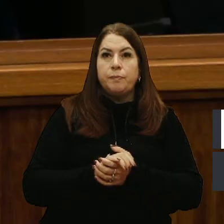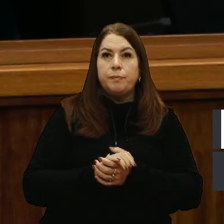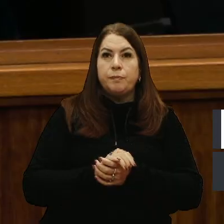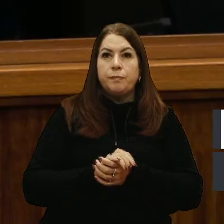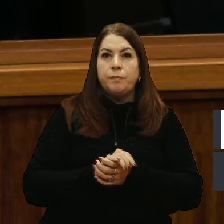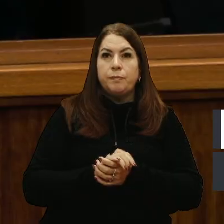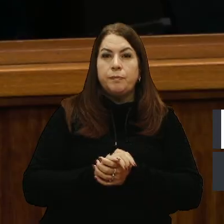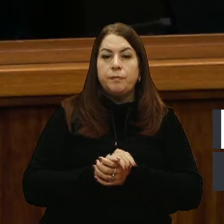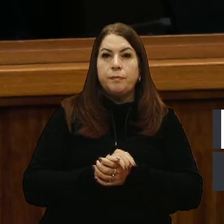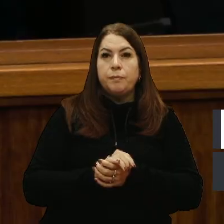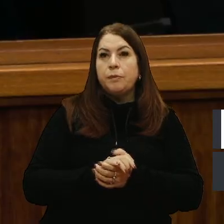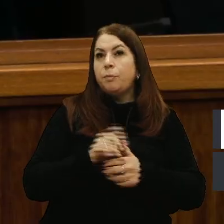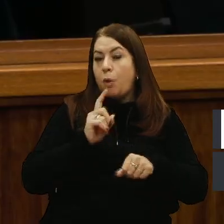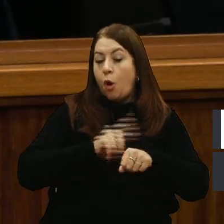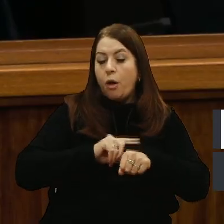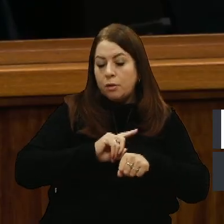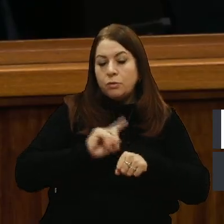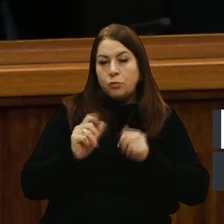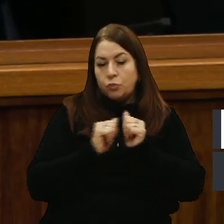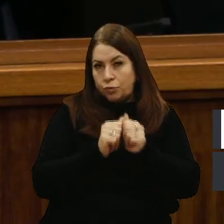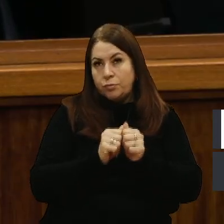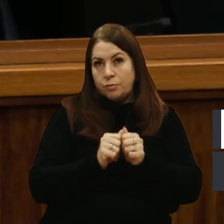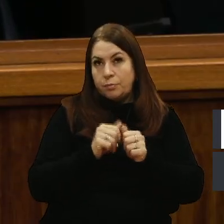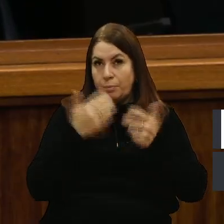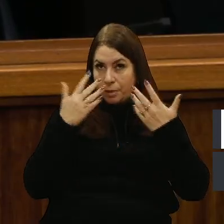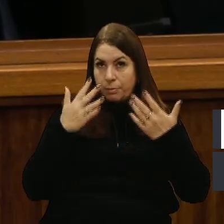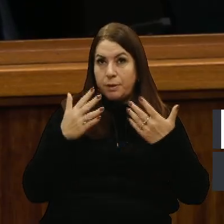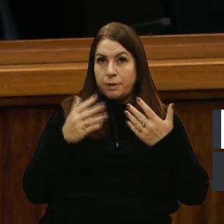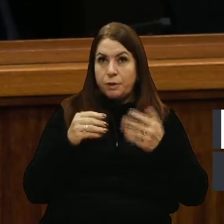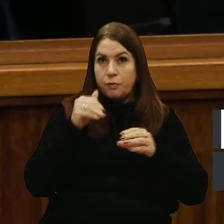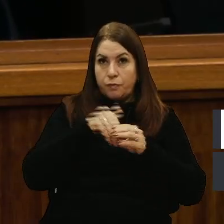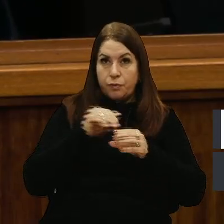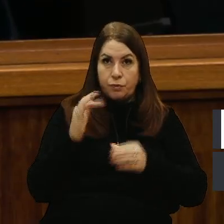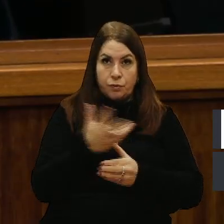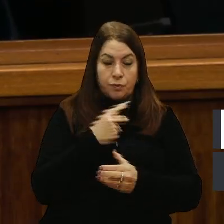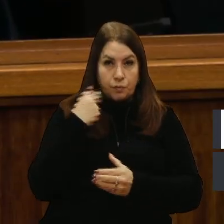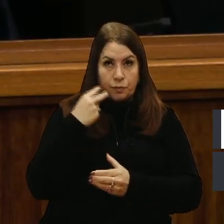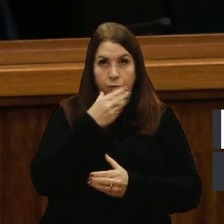só. Então, parabéns, e acho que é importante o voto de todos os